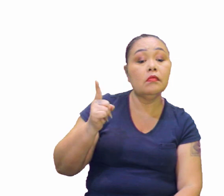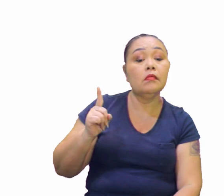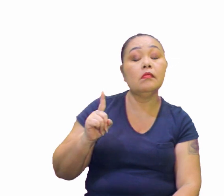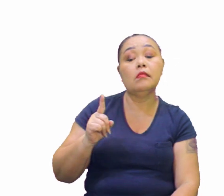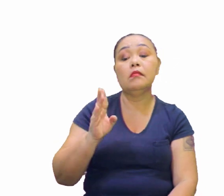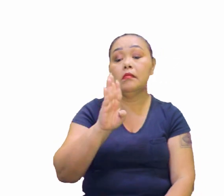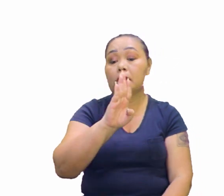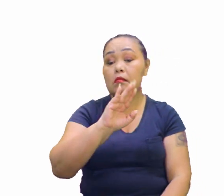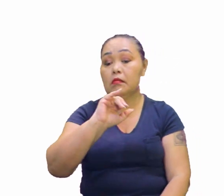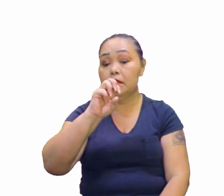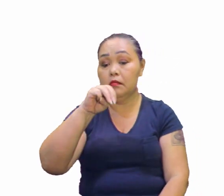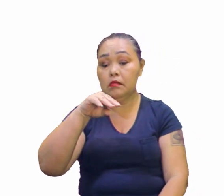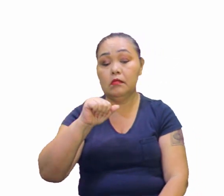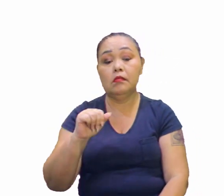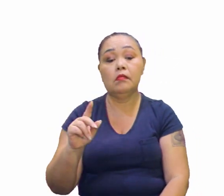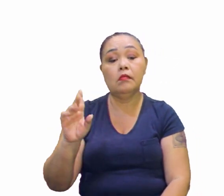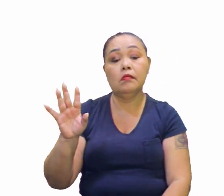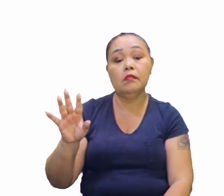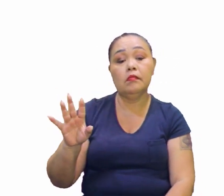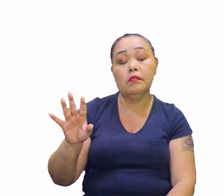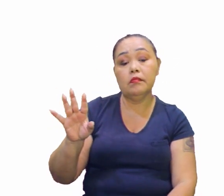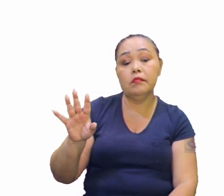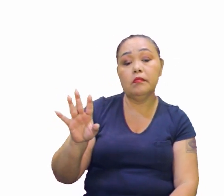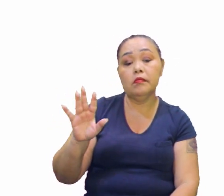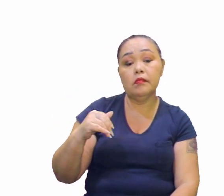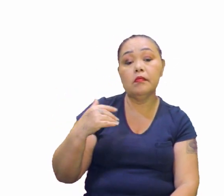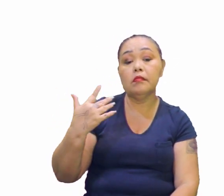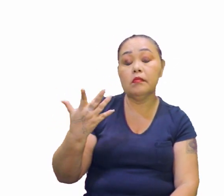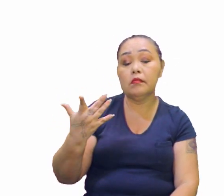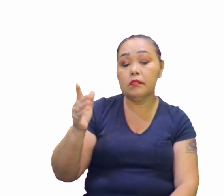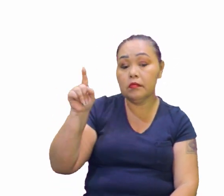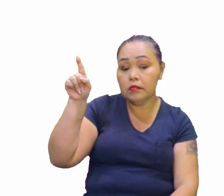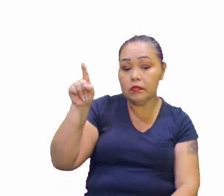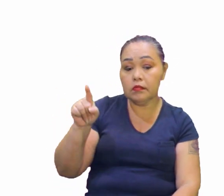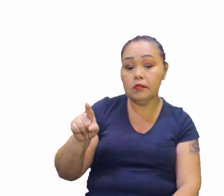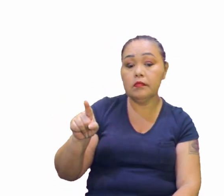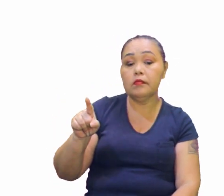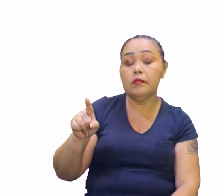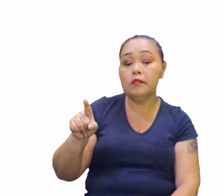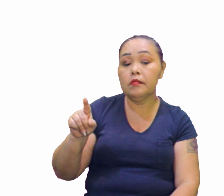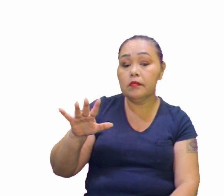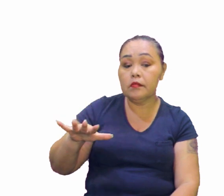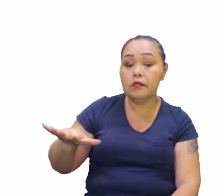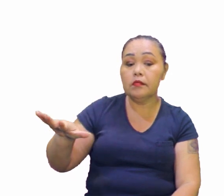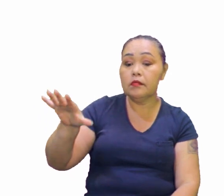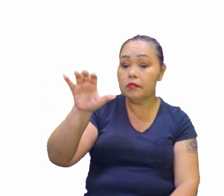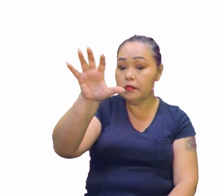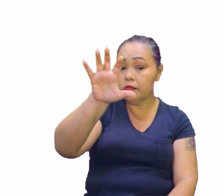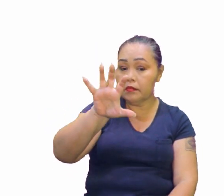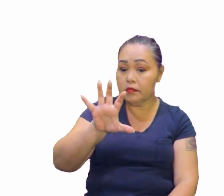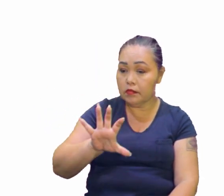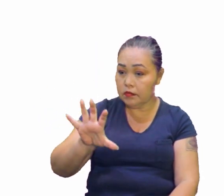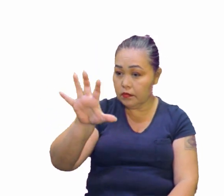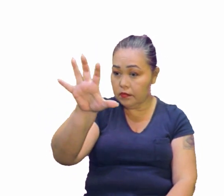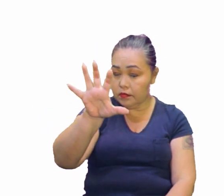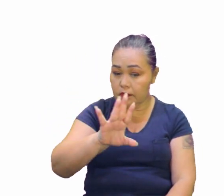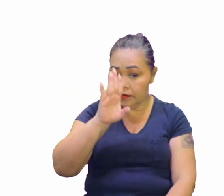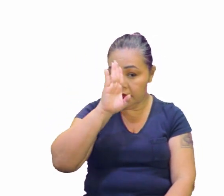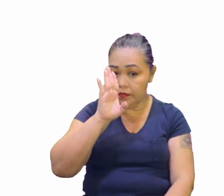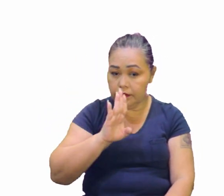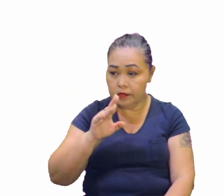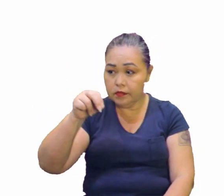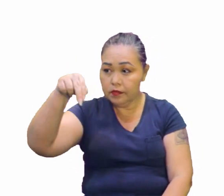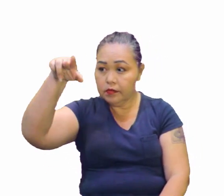Esse bioma, tá bom? Então, é uma faixa que está na região central do Brasil, que vai